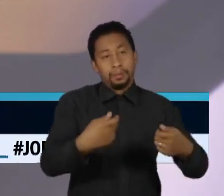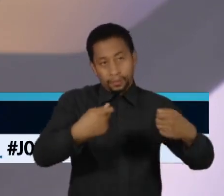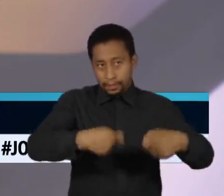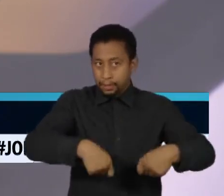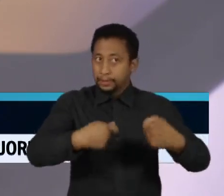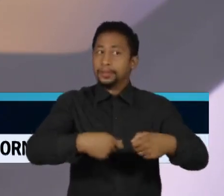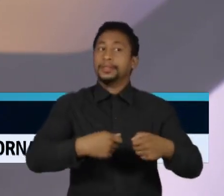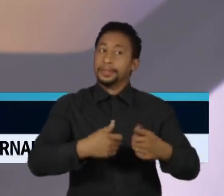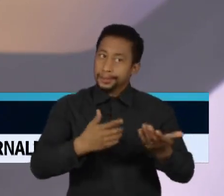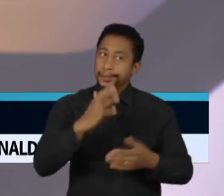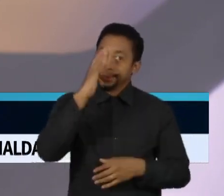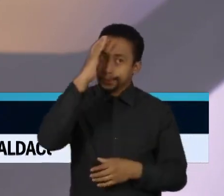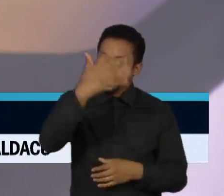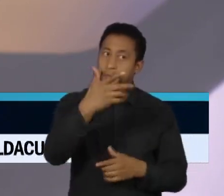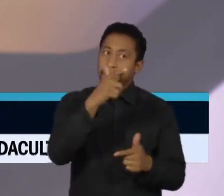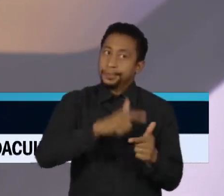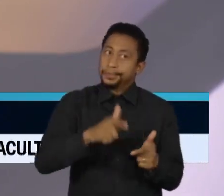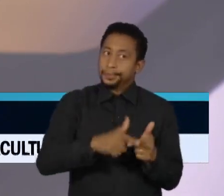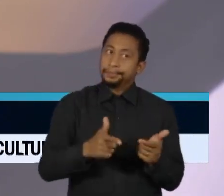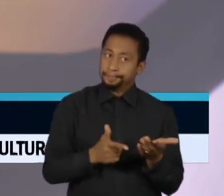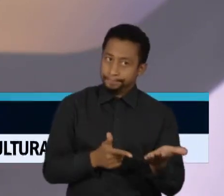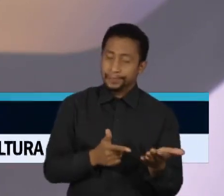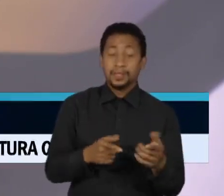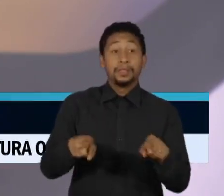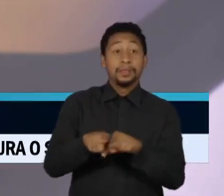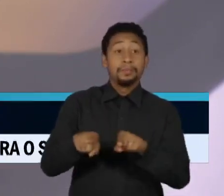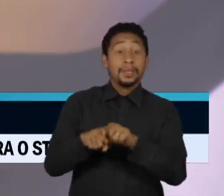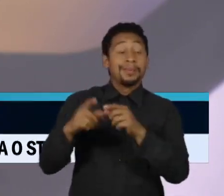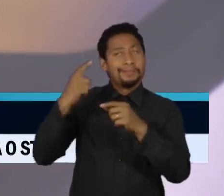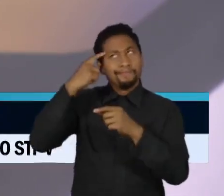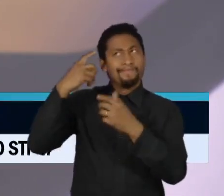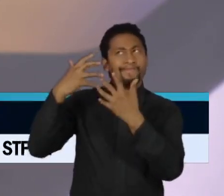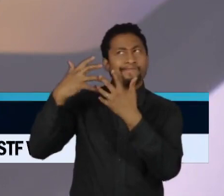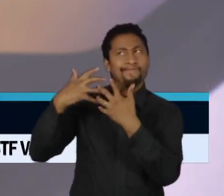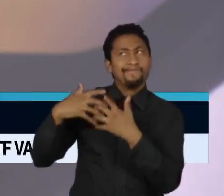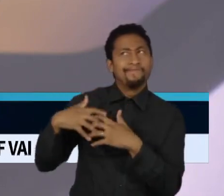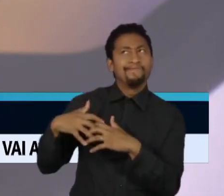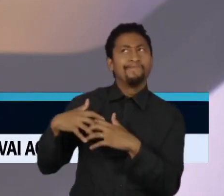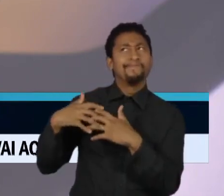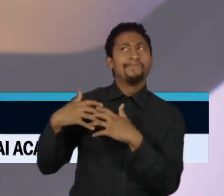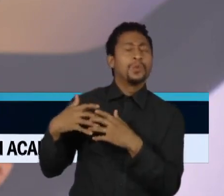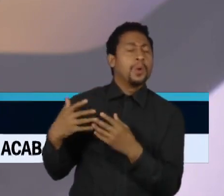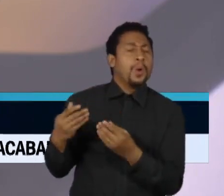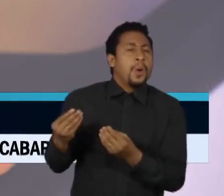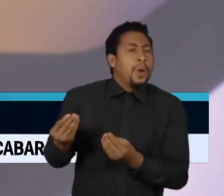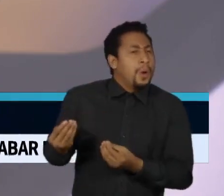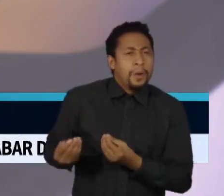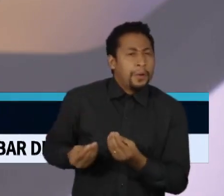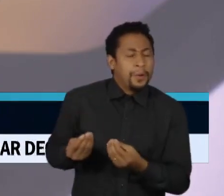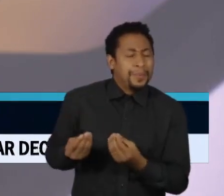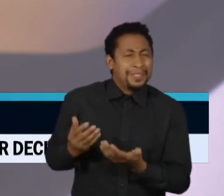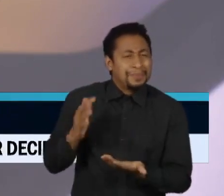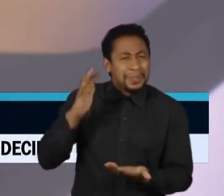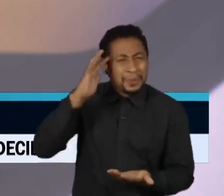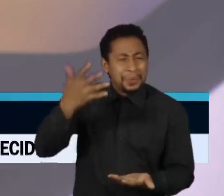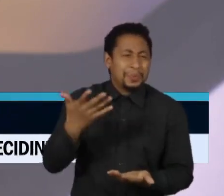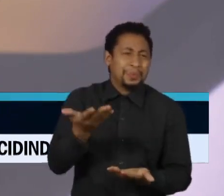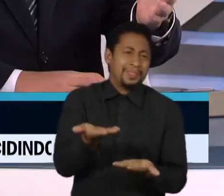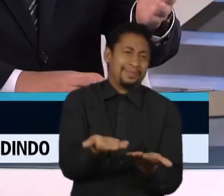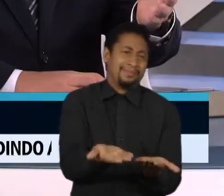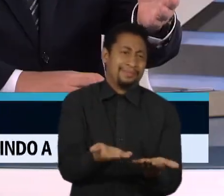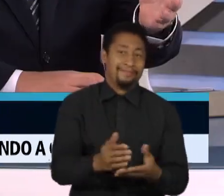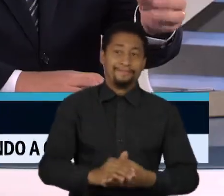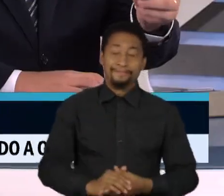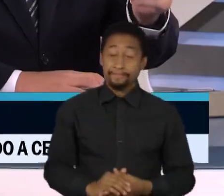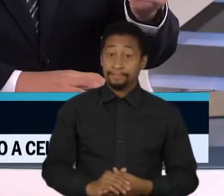avançar em relação a isso e, sobretudo, pensar em como nós vamos desarmar essa bomba. É.